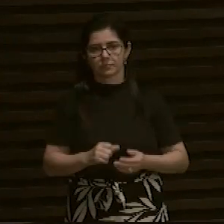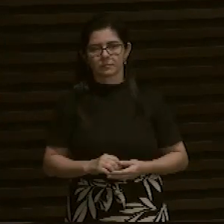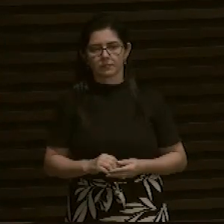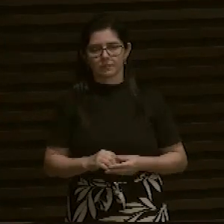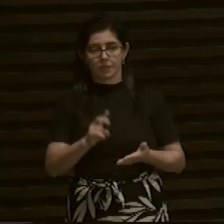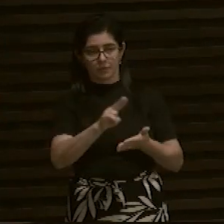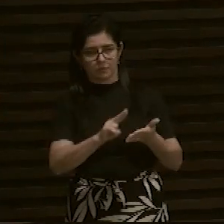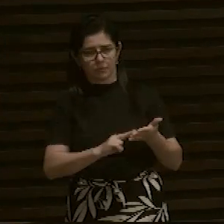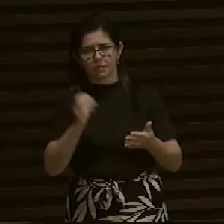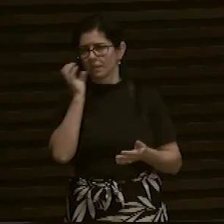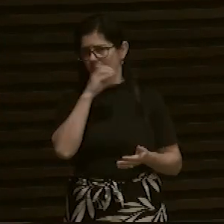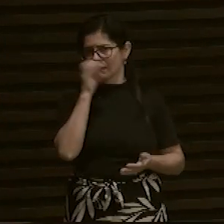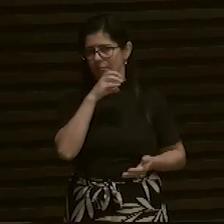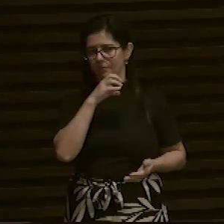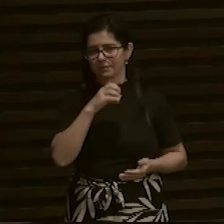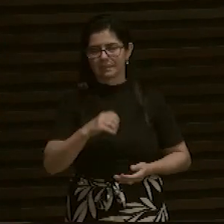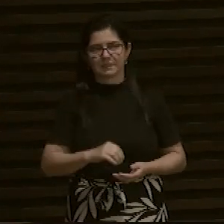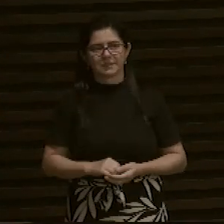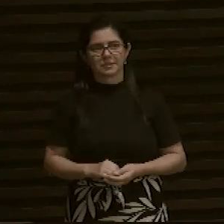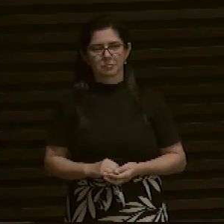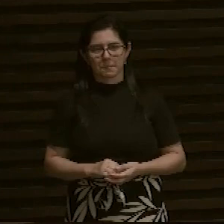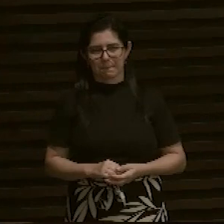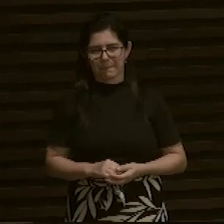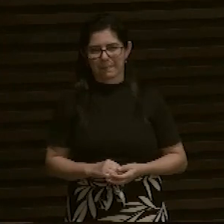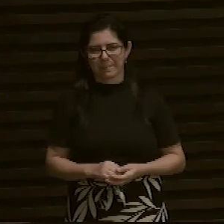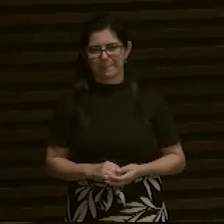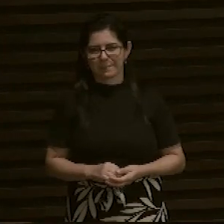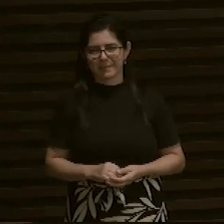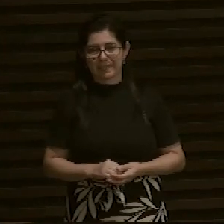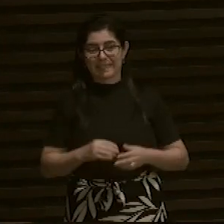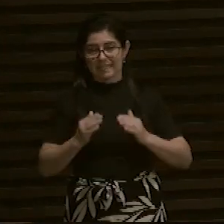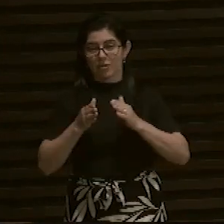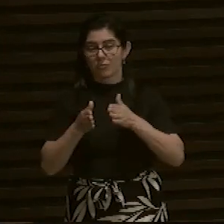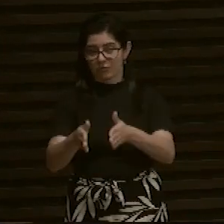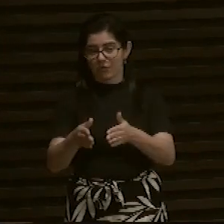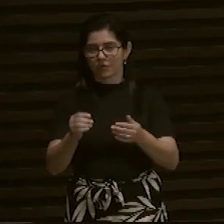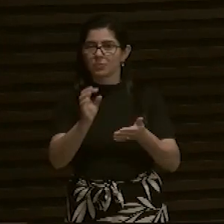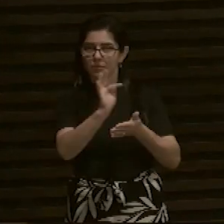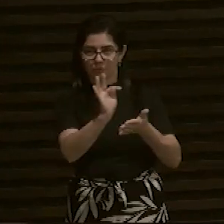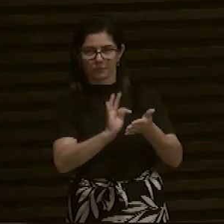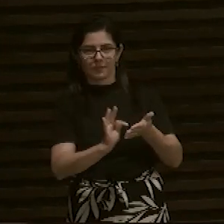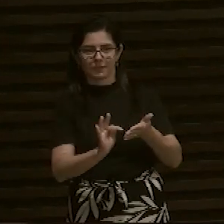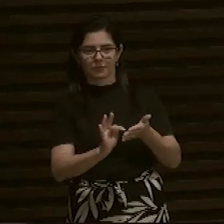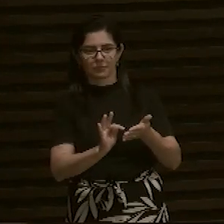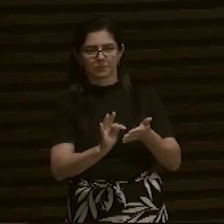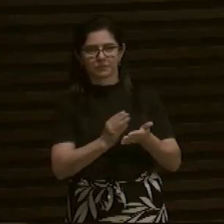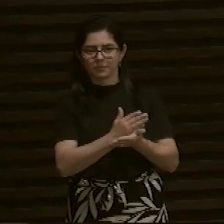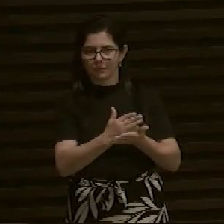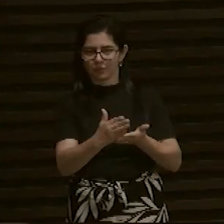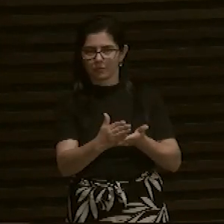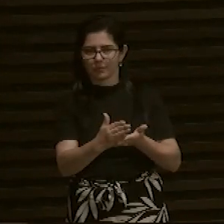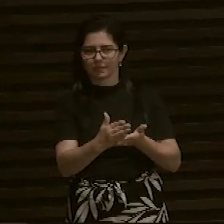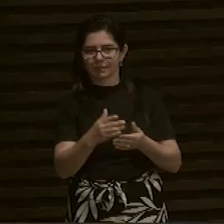rápido, porque é mais uma contextualização, tá? Então, porque o foco do texto mesmo aqui, que a gente acabou de ler, começa na segunda coluna aqui do